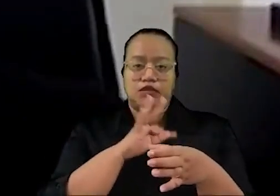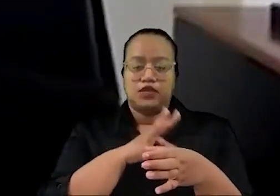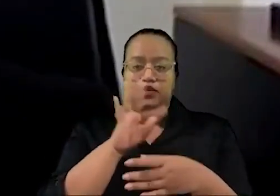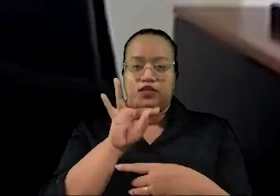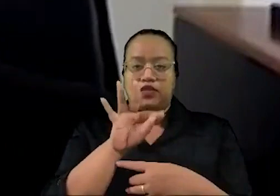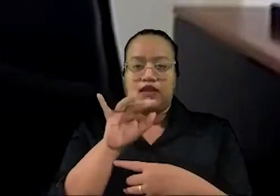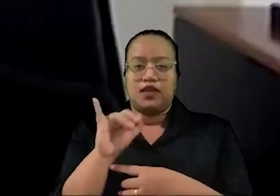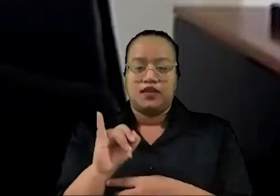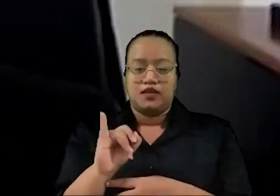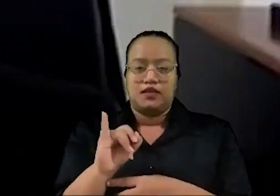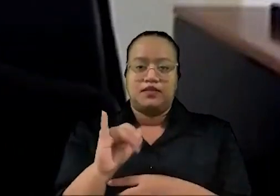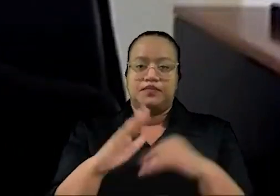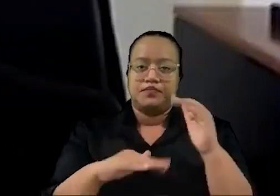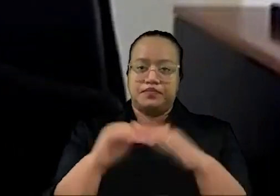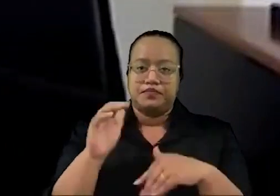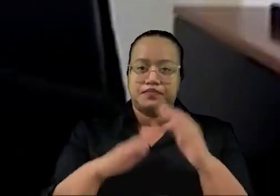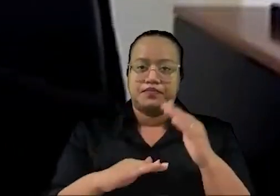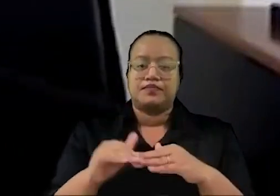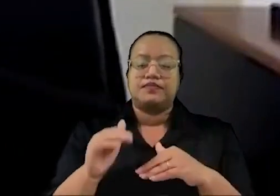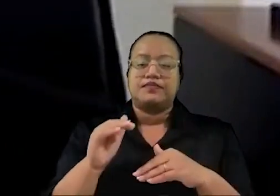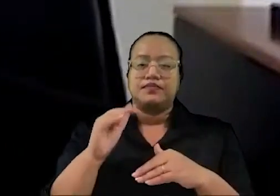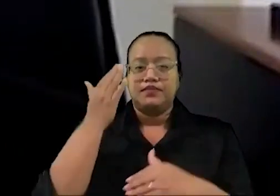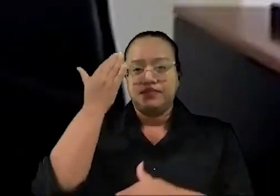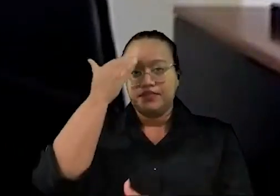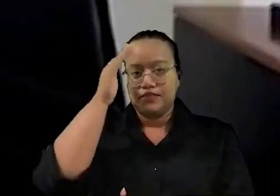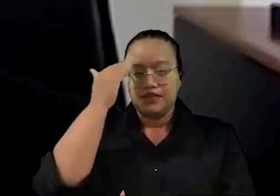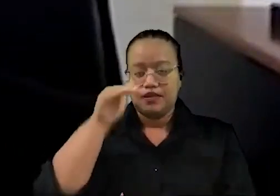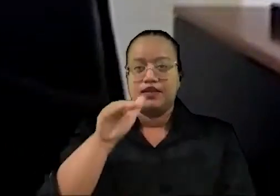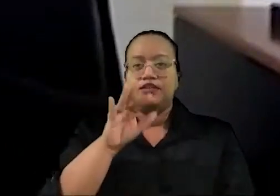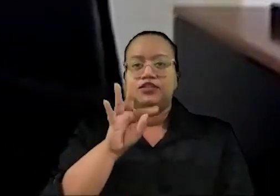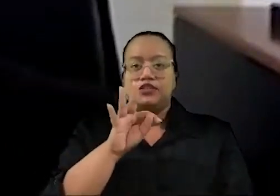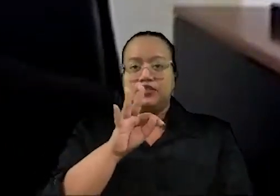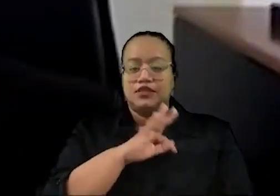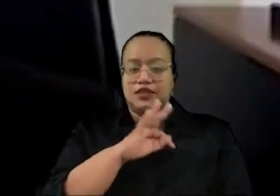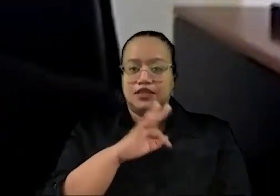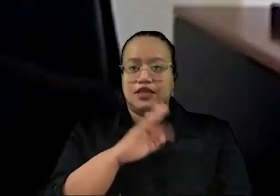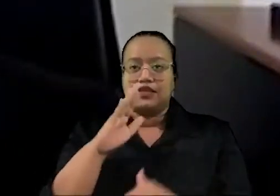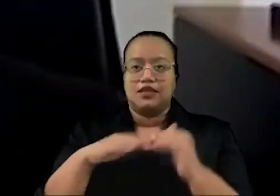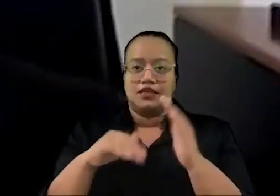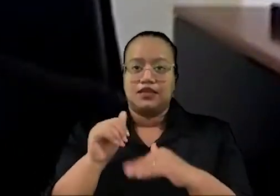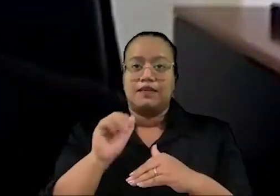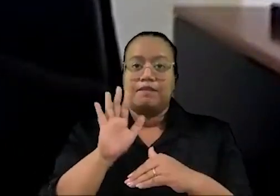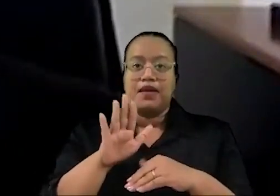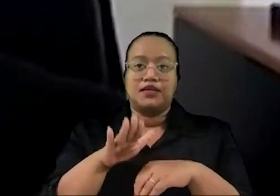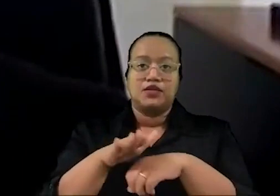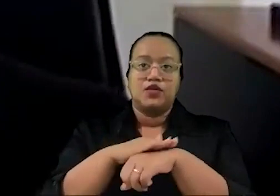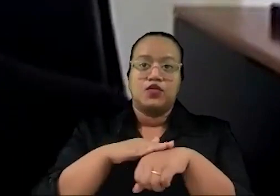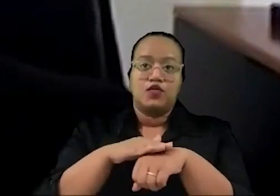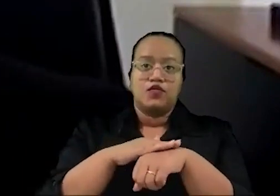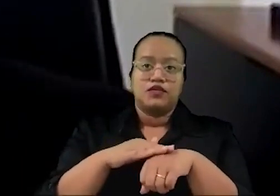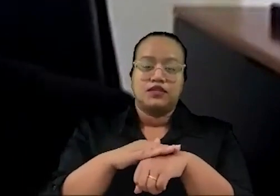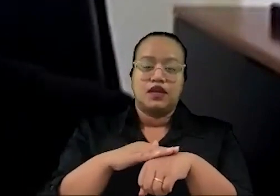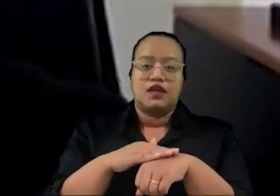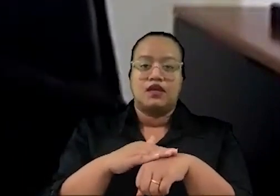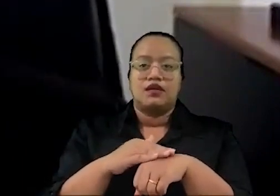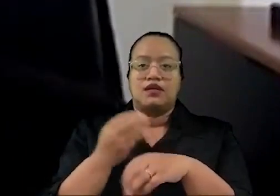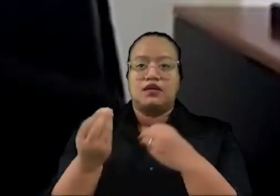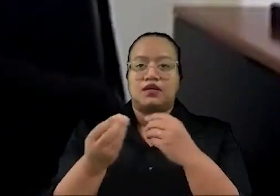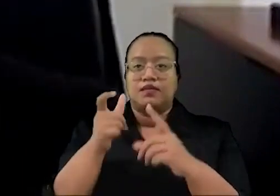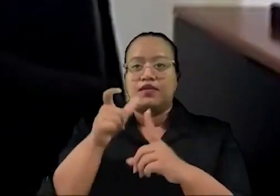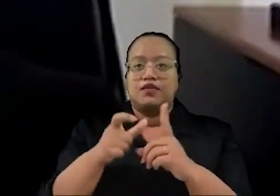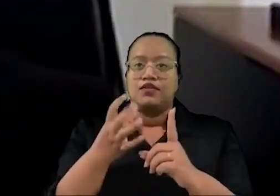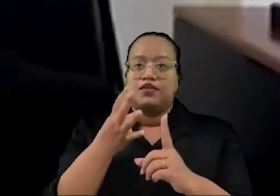parte técnica, mas muitas vezes tem dificuldade de conversar com quem conhece o negócio, que somos nós, juízes, servidores